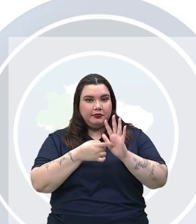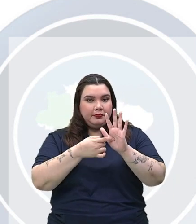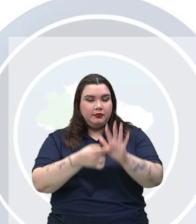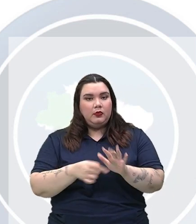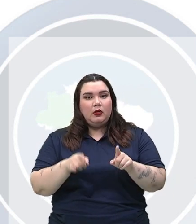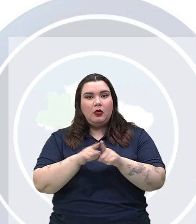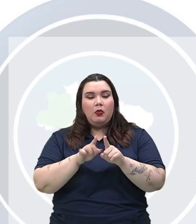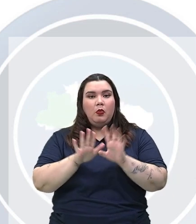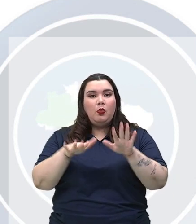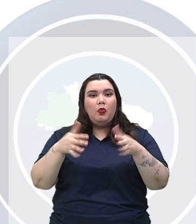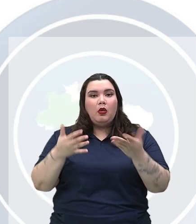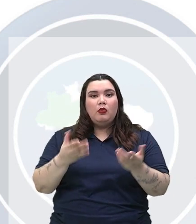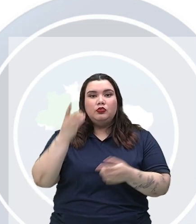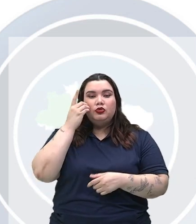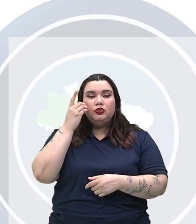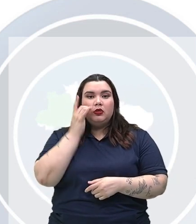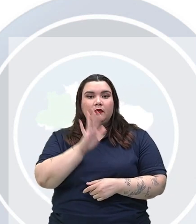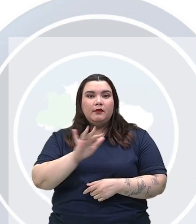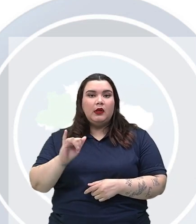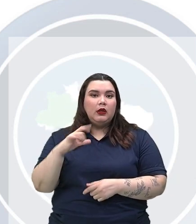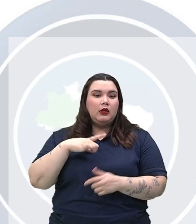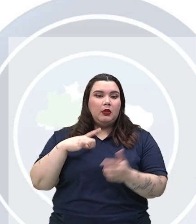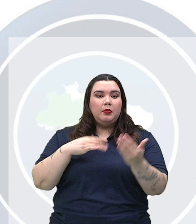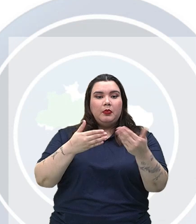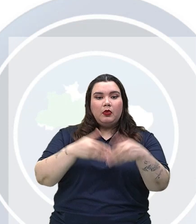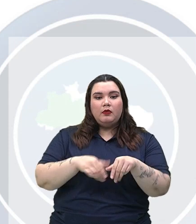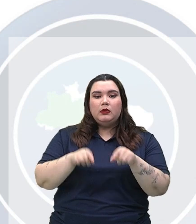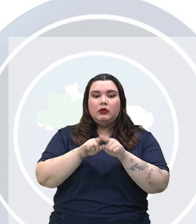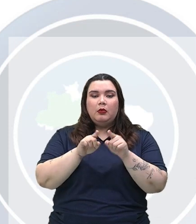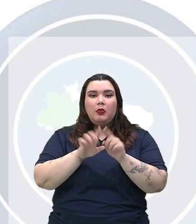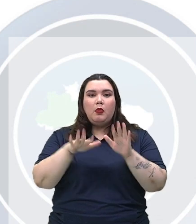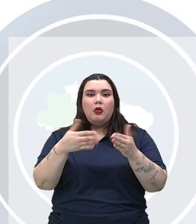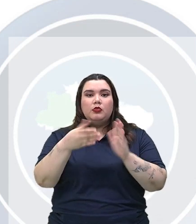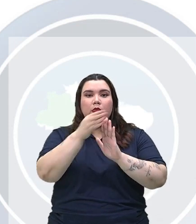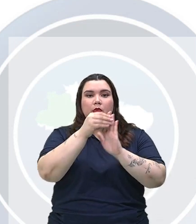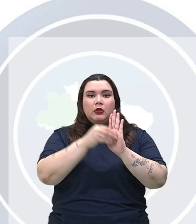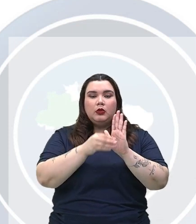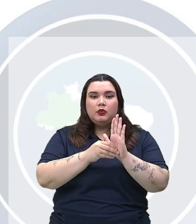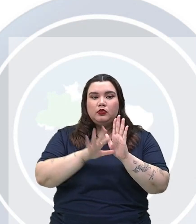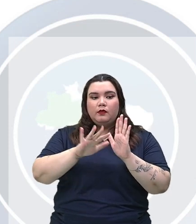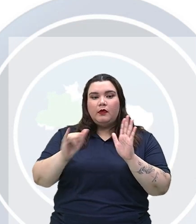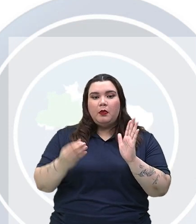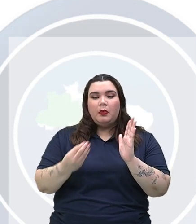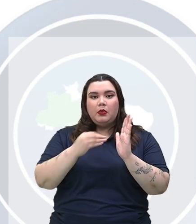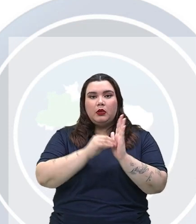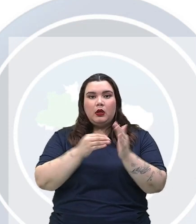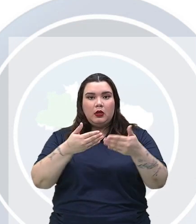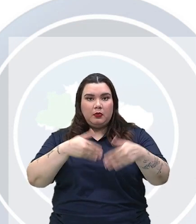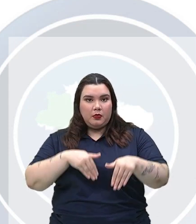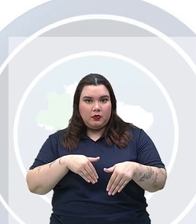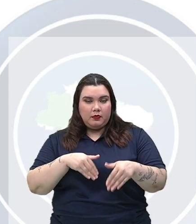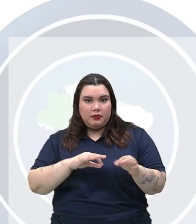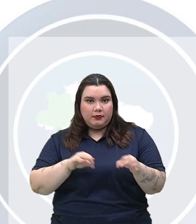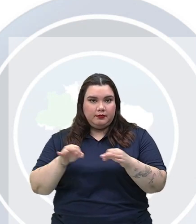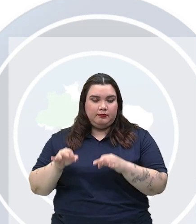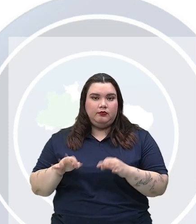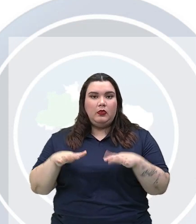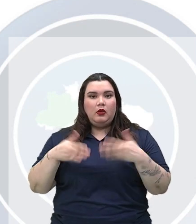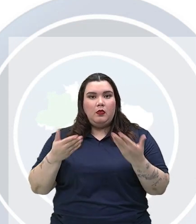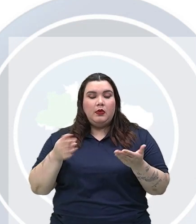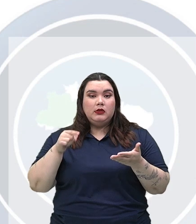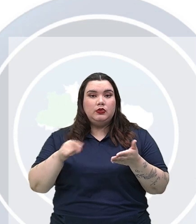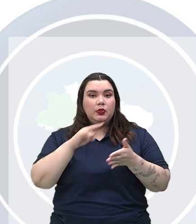aulas, as datas das avaliações e os conteúdos abordados nas avaliações. Vejam bem, professor, esse